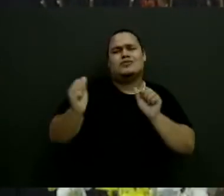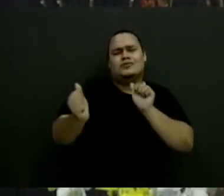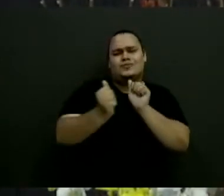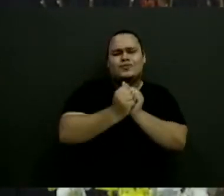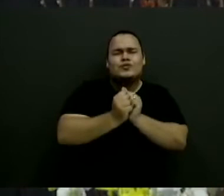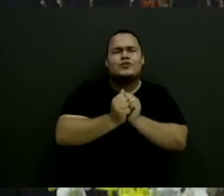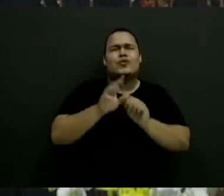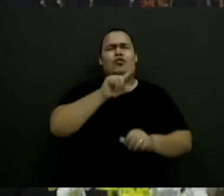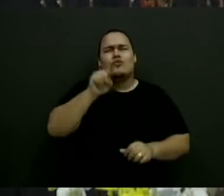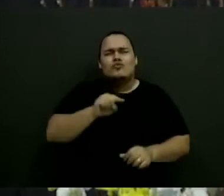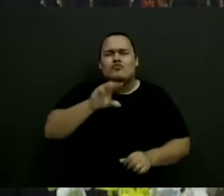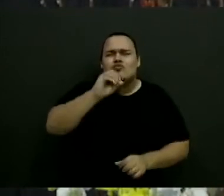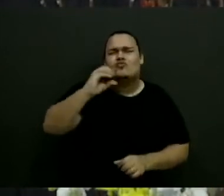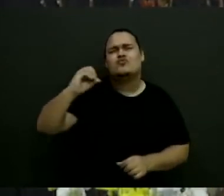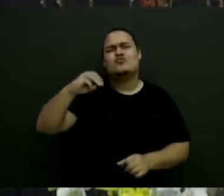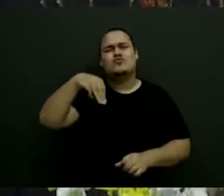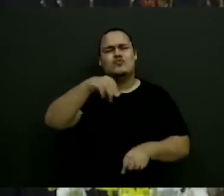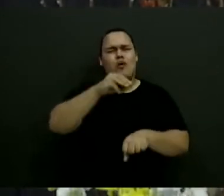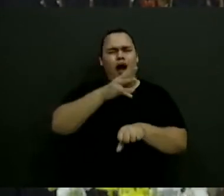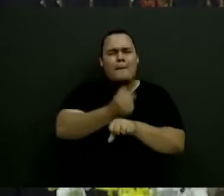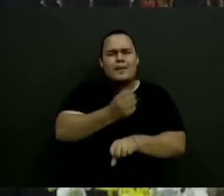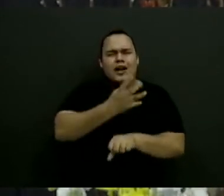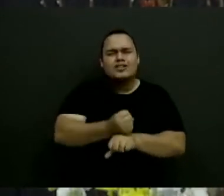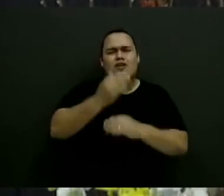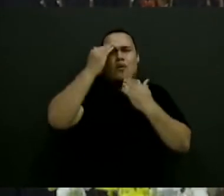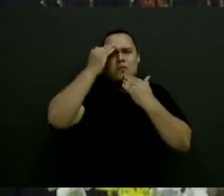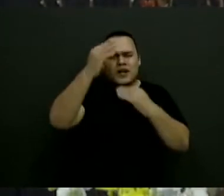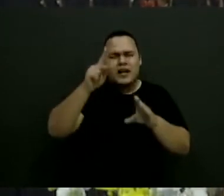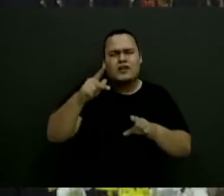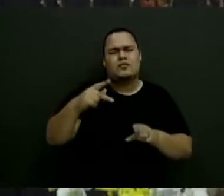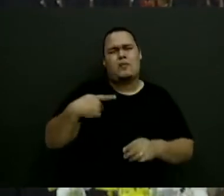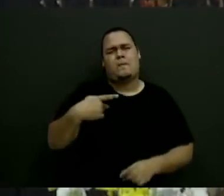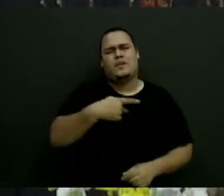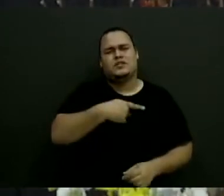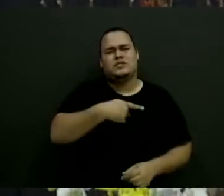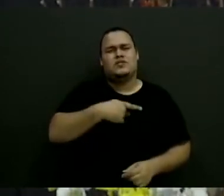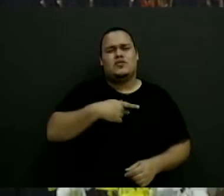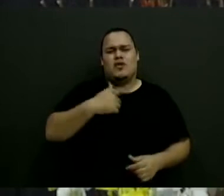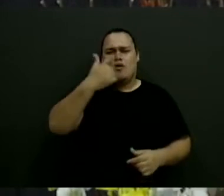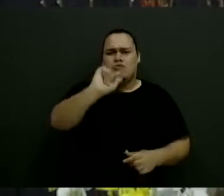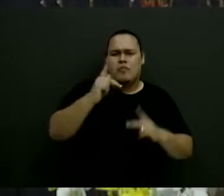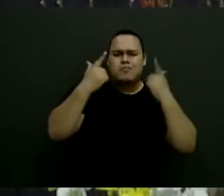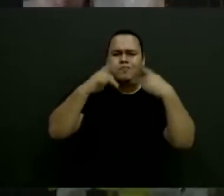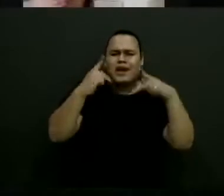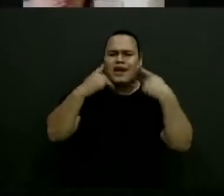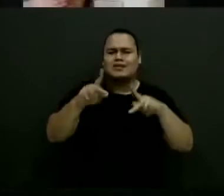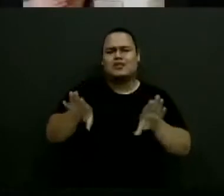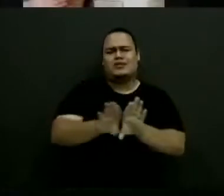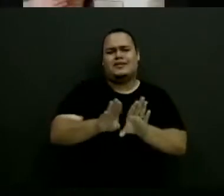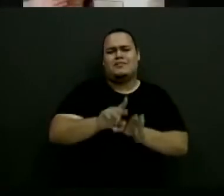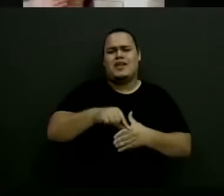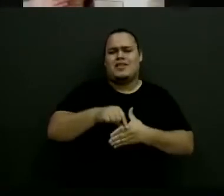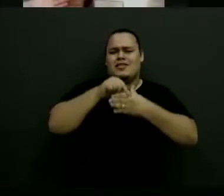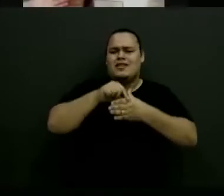pastor Misael. Obrigado, Senhor, pelo pastor Legário que fez essa ponte, pastor Luiz. Obrigado, Senhor, pela nossa liderança